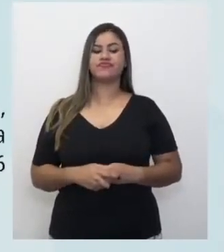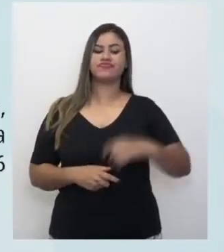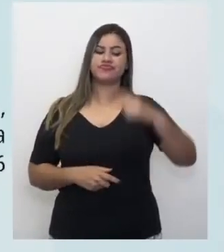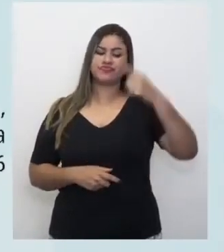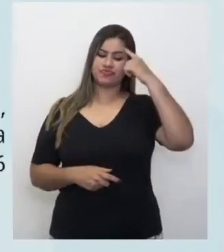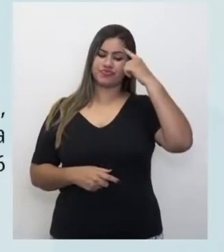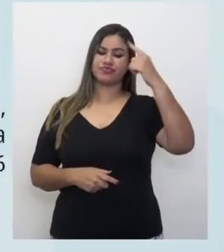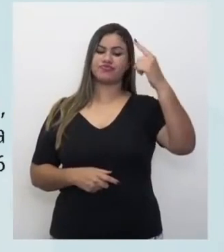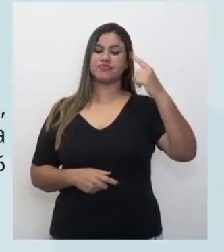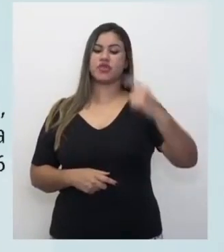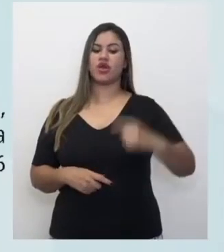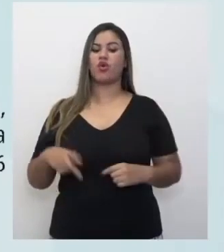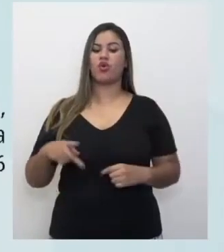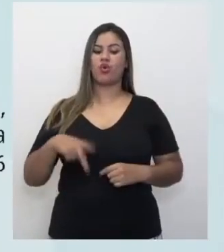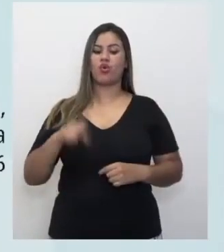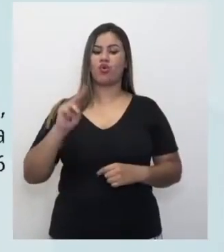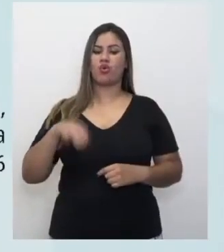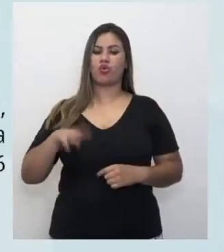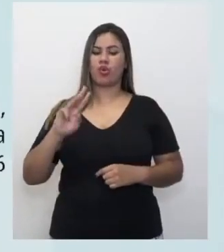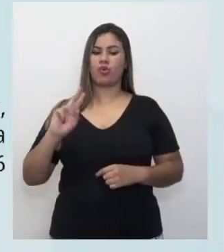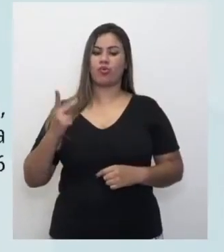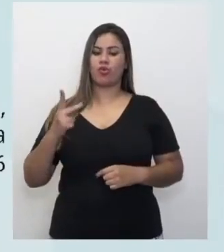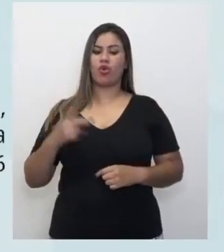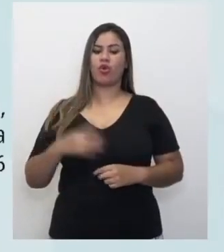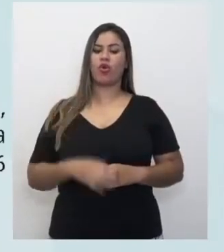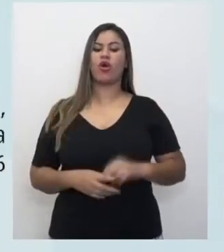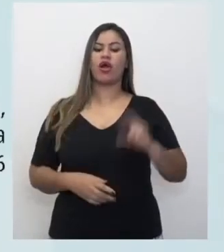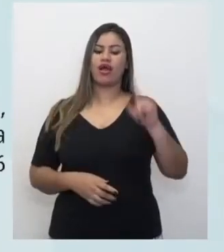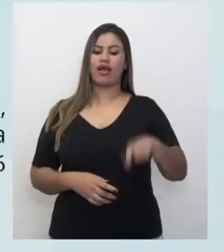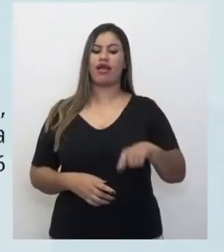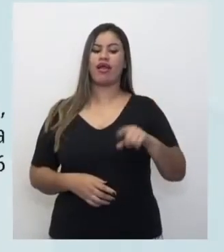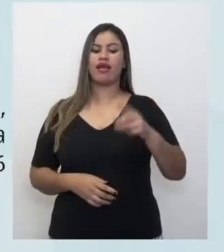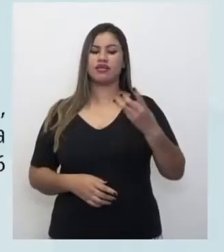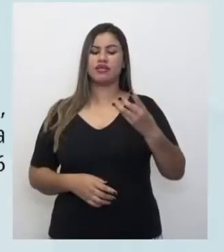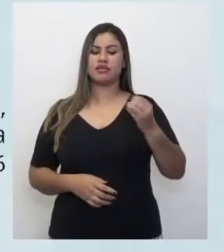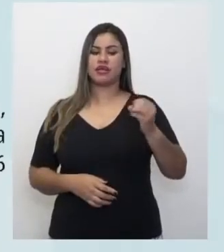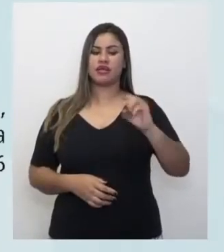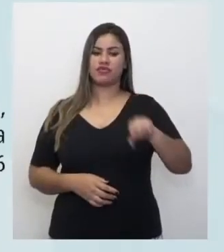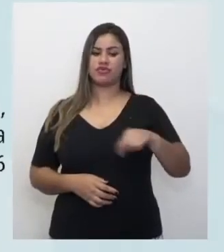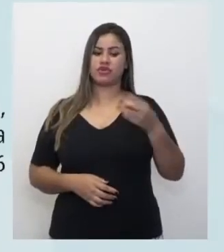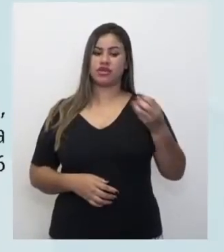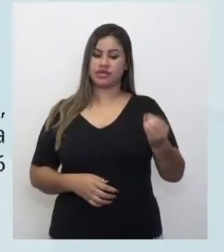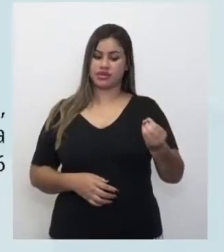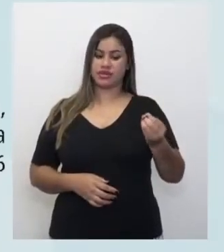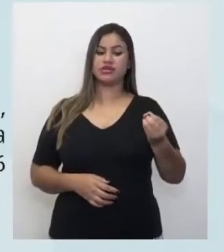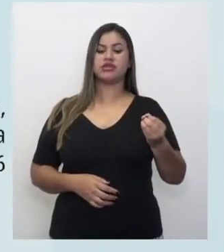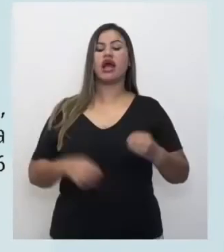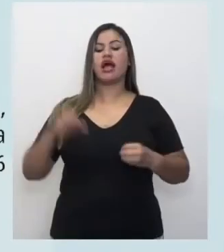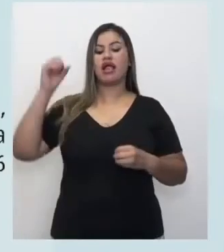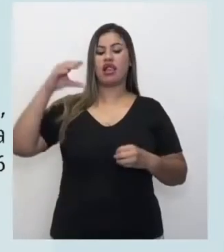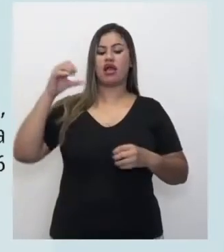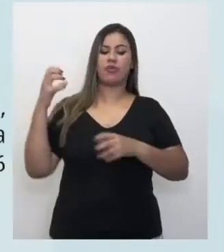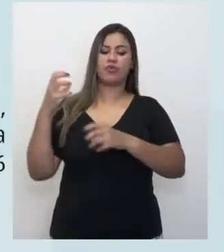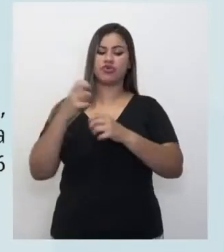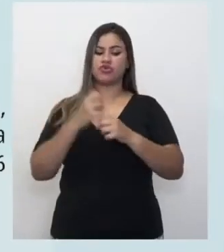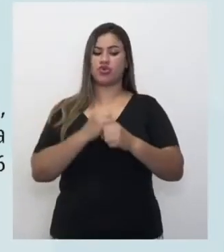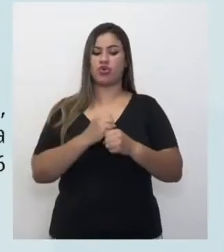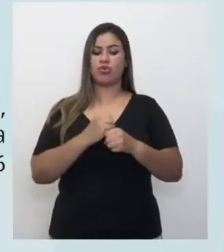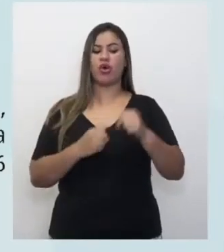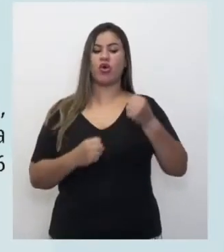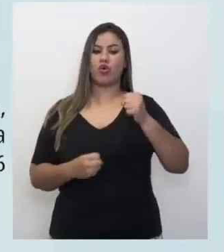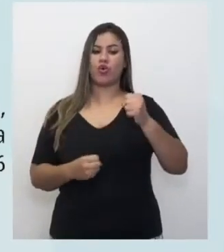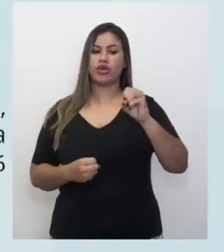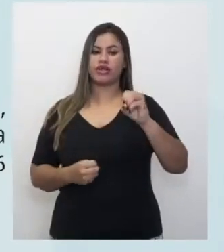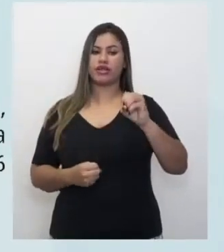preço do quilowatt-hora é, em média, 30 centavos, calcule o consumo de uma lâmpada incandescente de